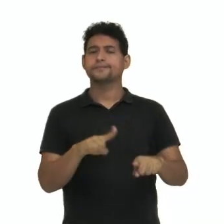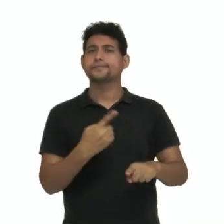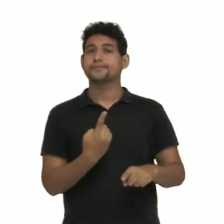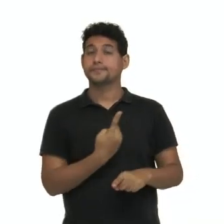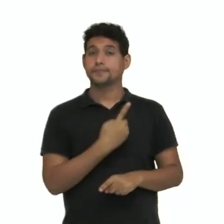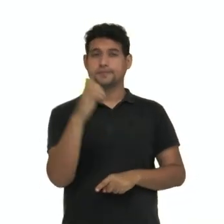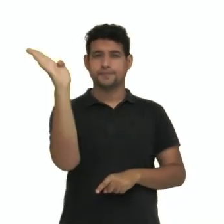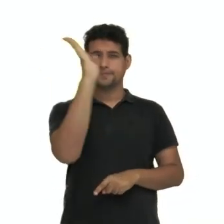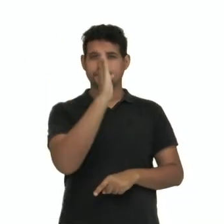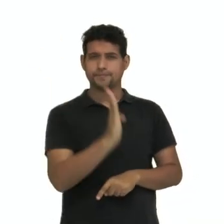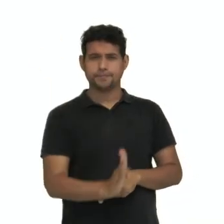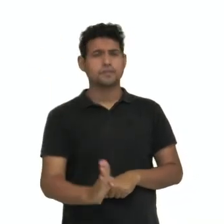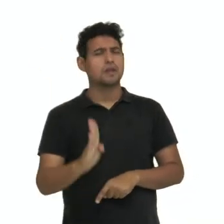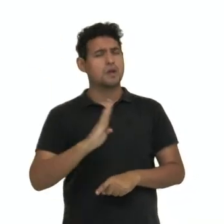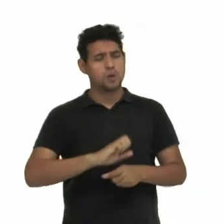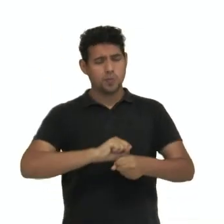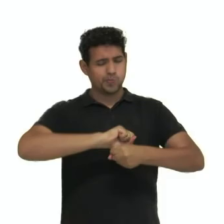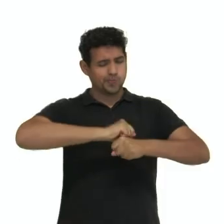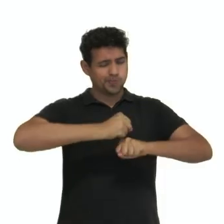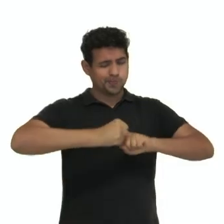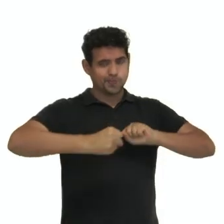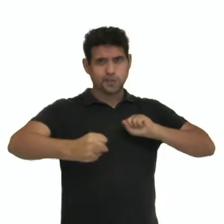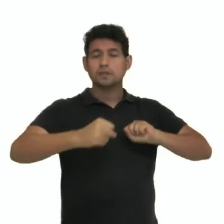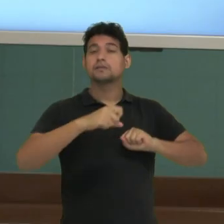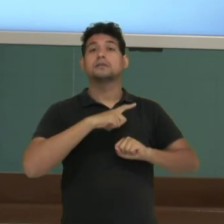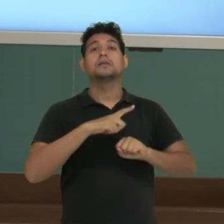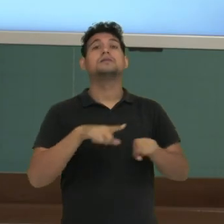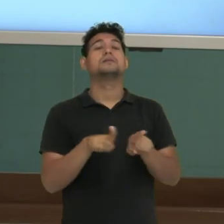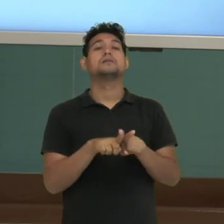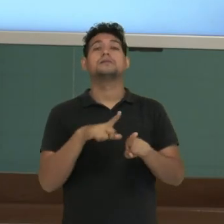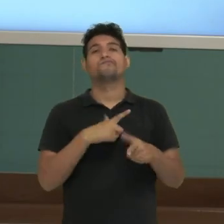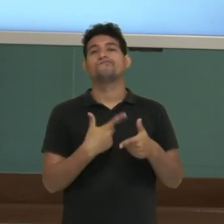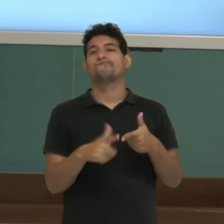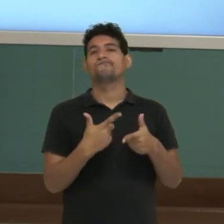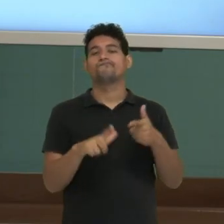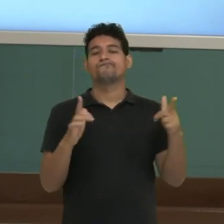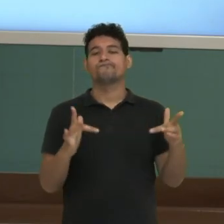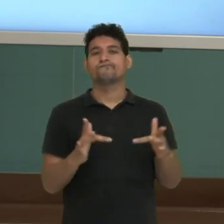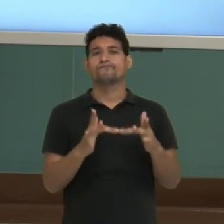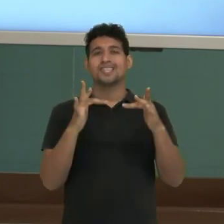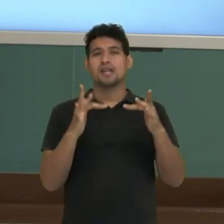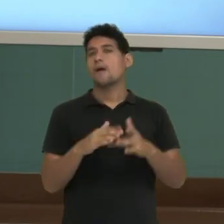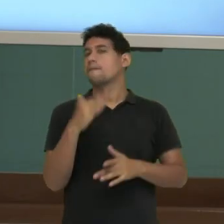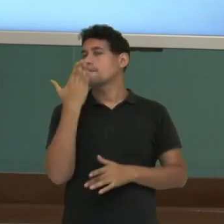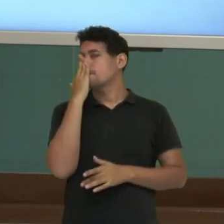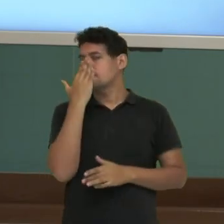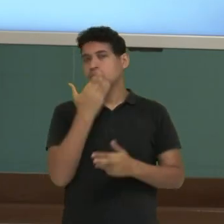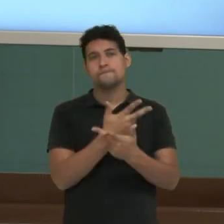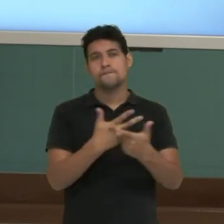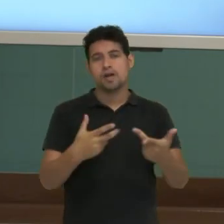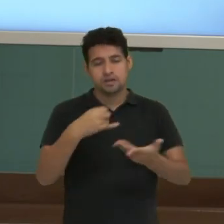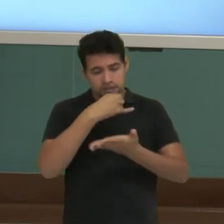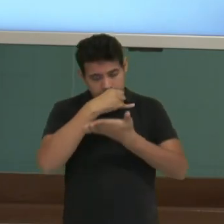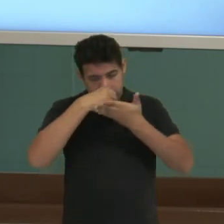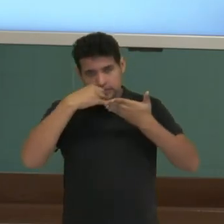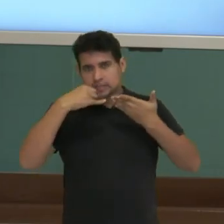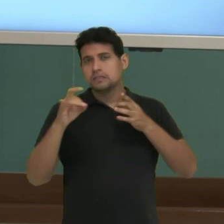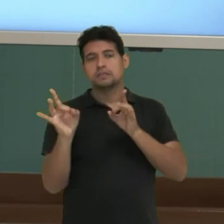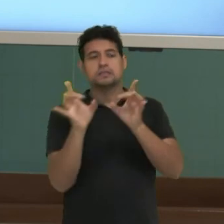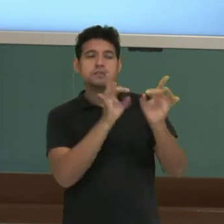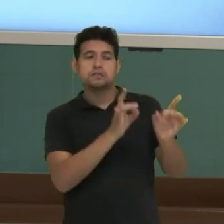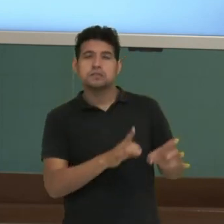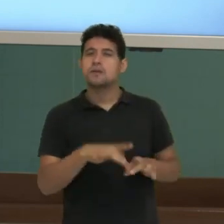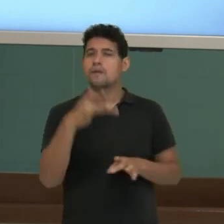Brasil gigante também se insere, nós também temos problemas ligados à prostituição, tráfico de drogas, tráfico